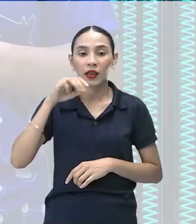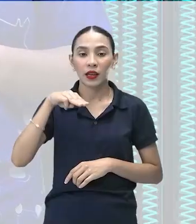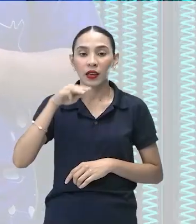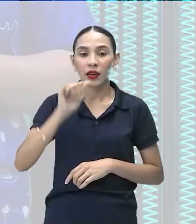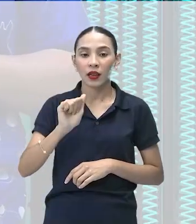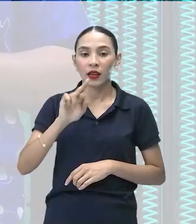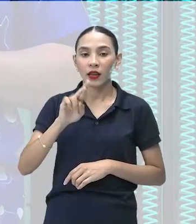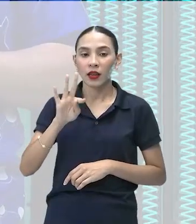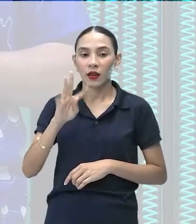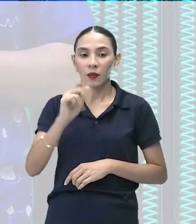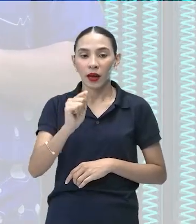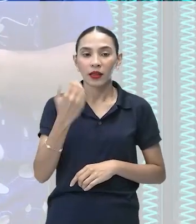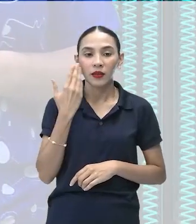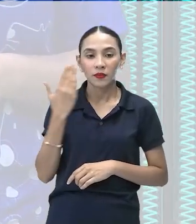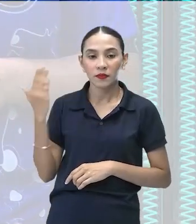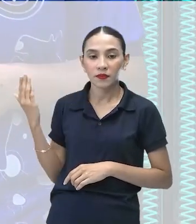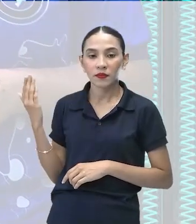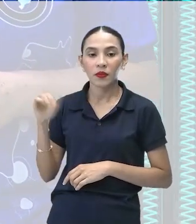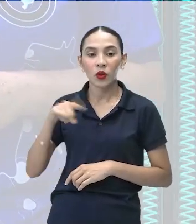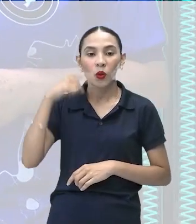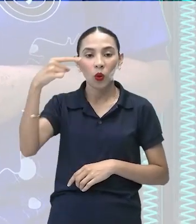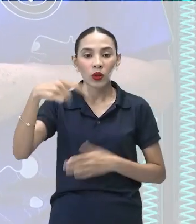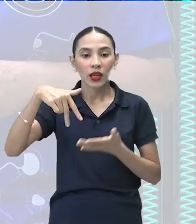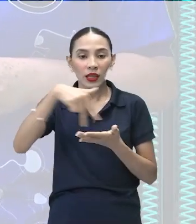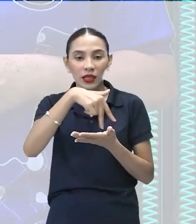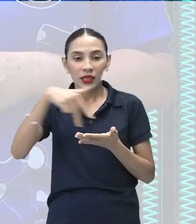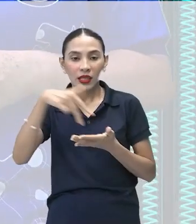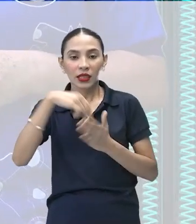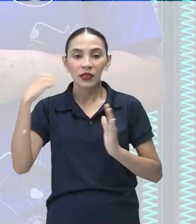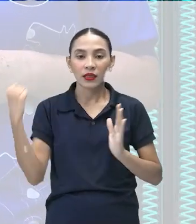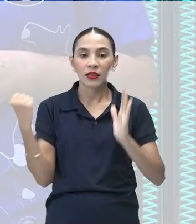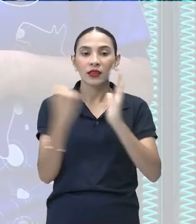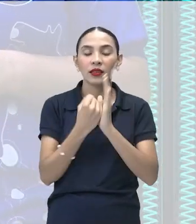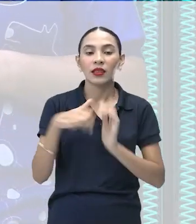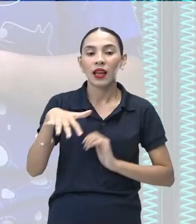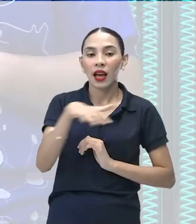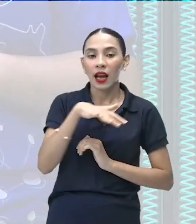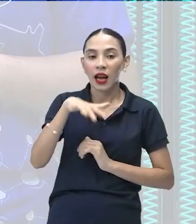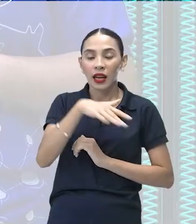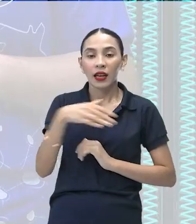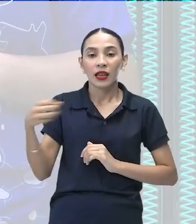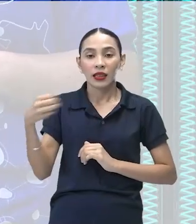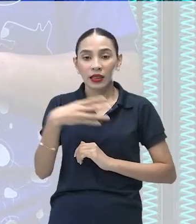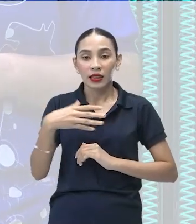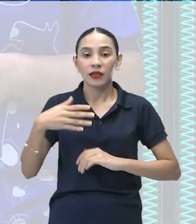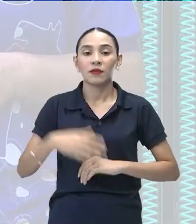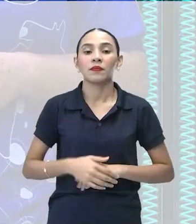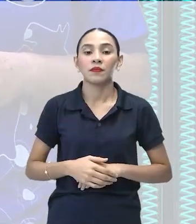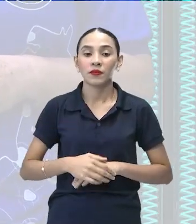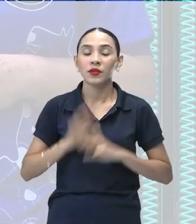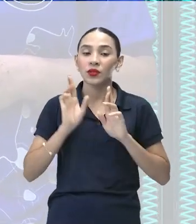tá? Martha Graham, né? Outra dançarina marcante no campo da dança moderna. Ao contrário de